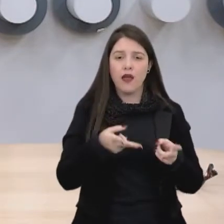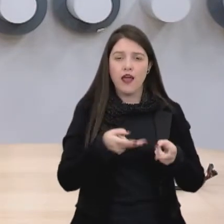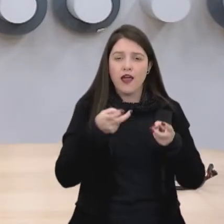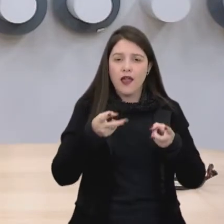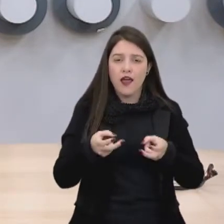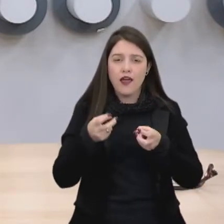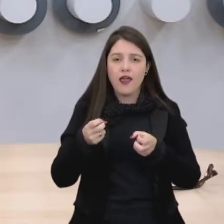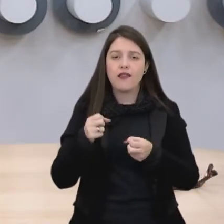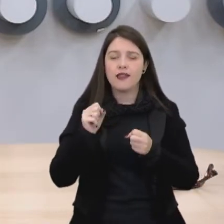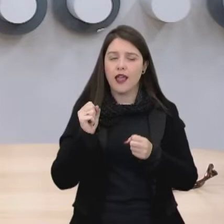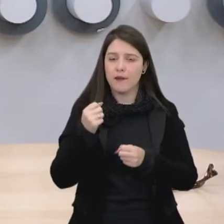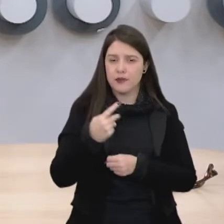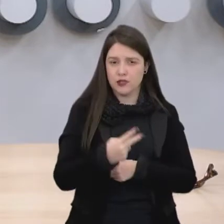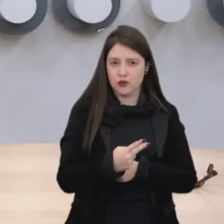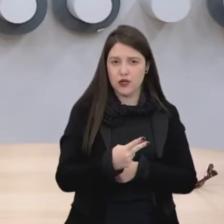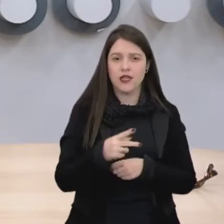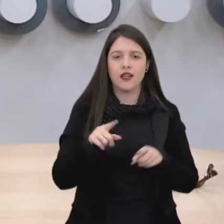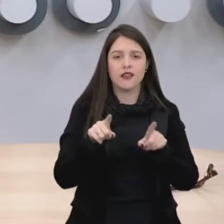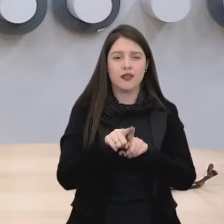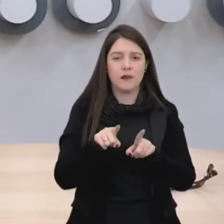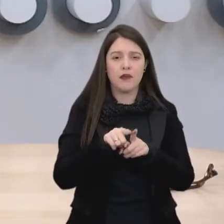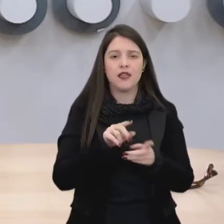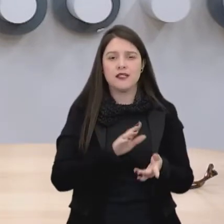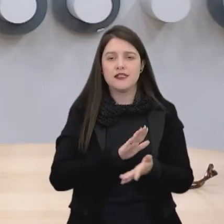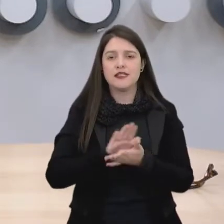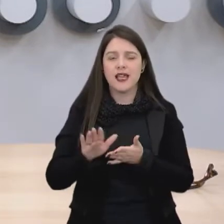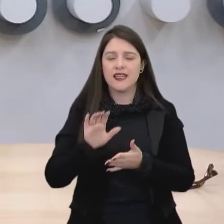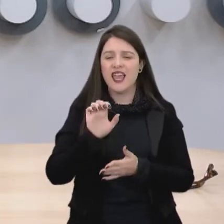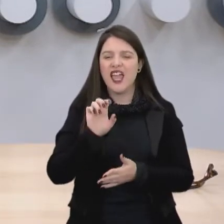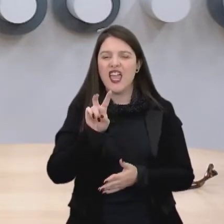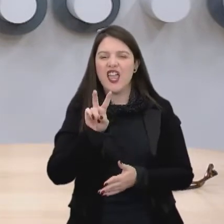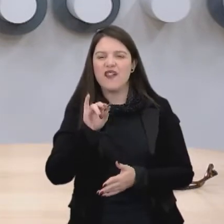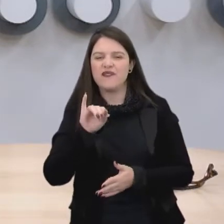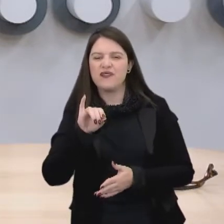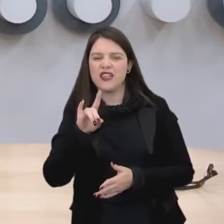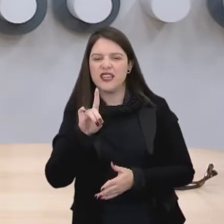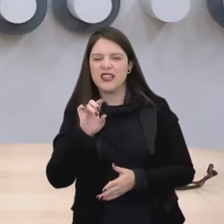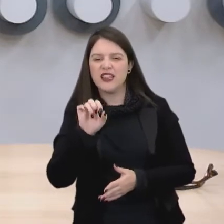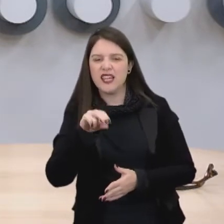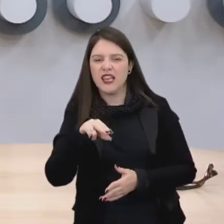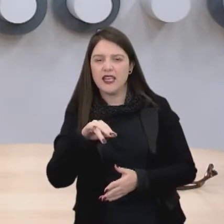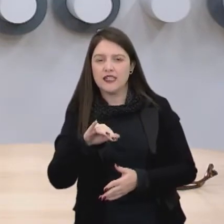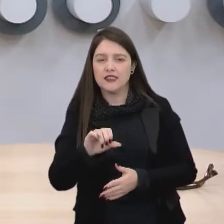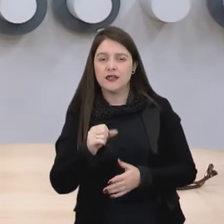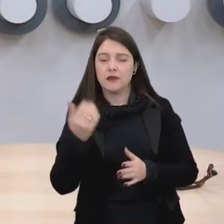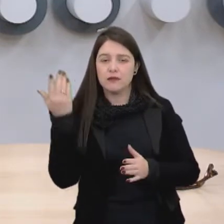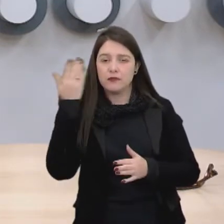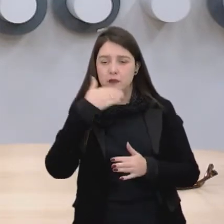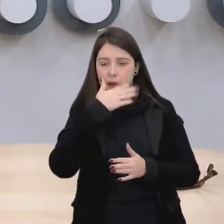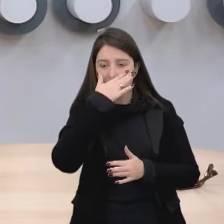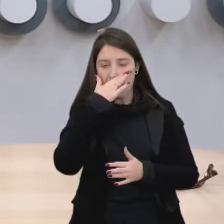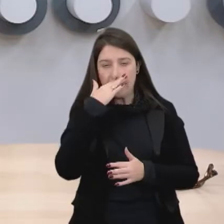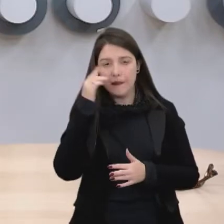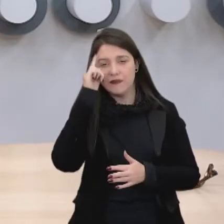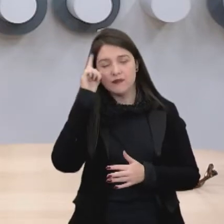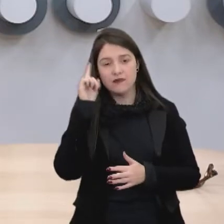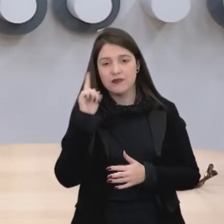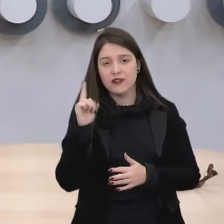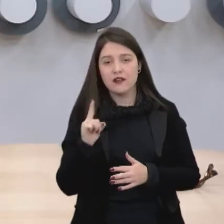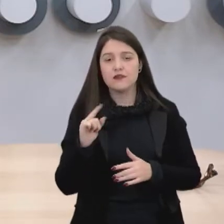da aposentadoria que sai da Previdência e tem que ser bancado por alguém. Vai ser bancado por quem?